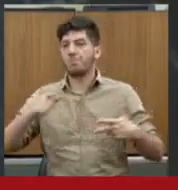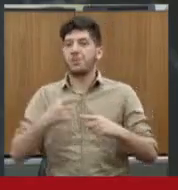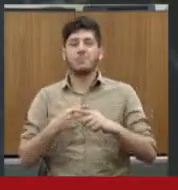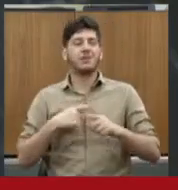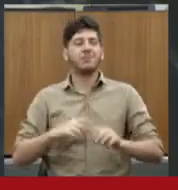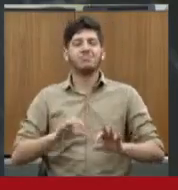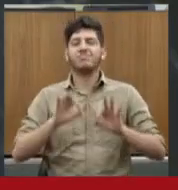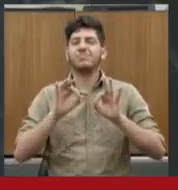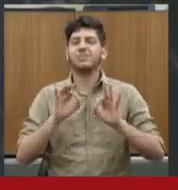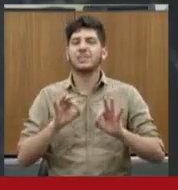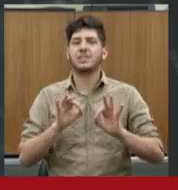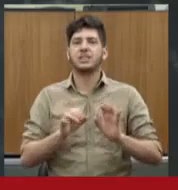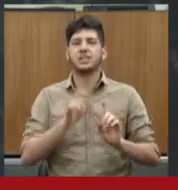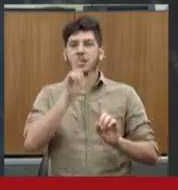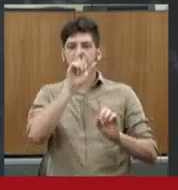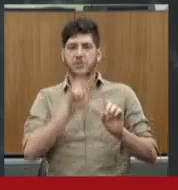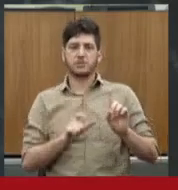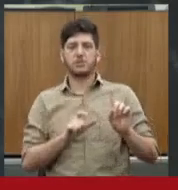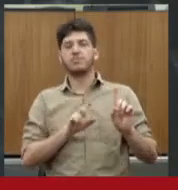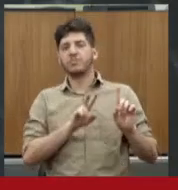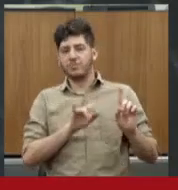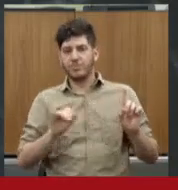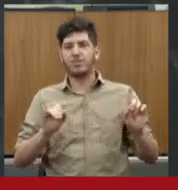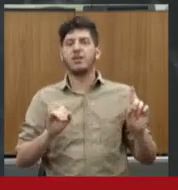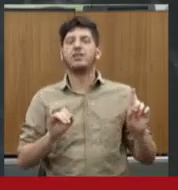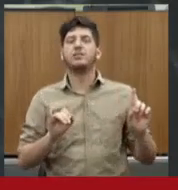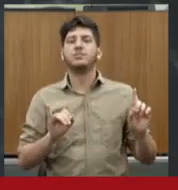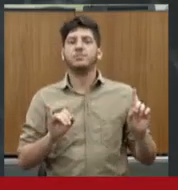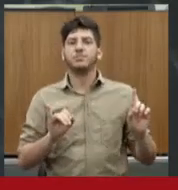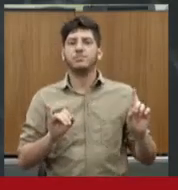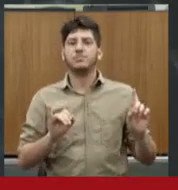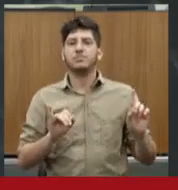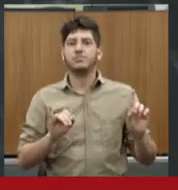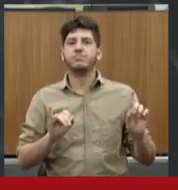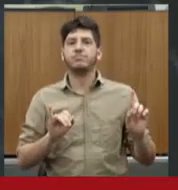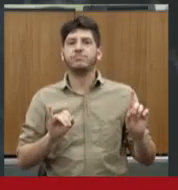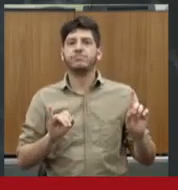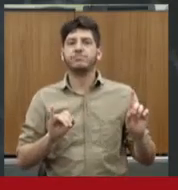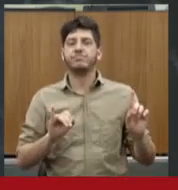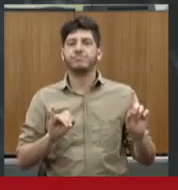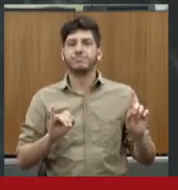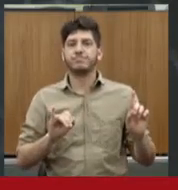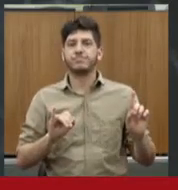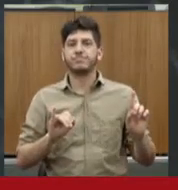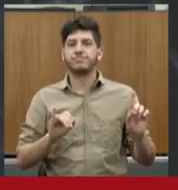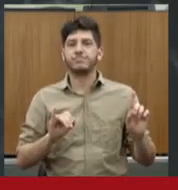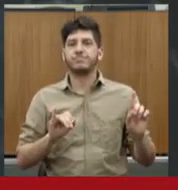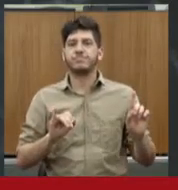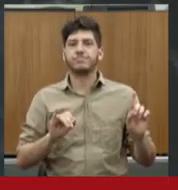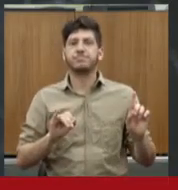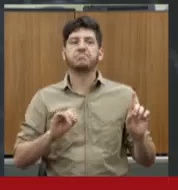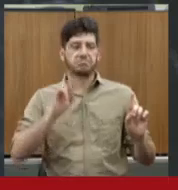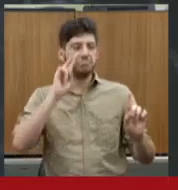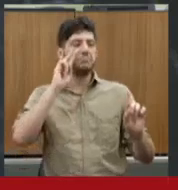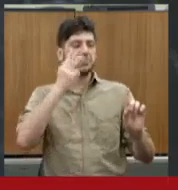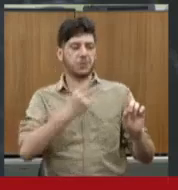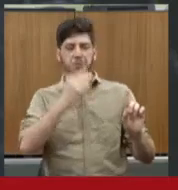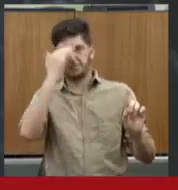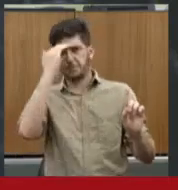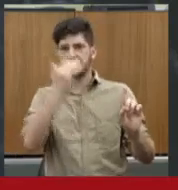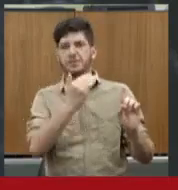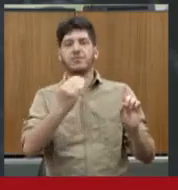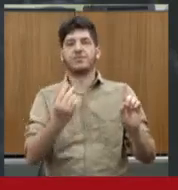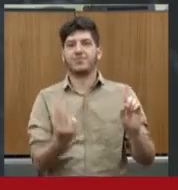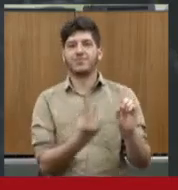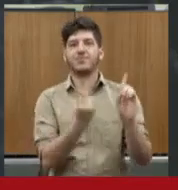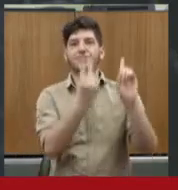uma figura mais bem concebida,